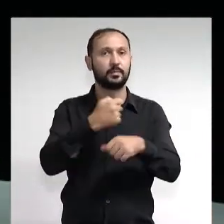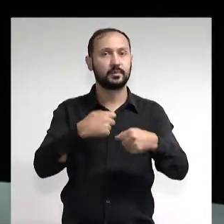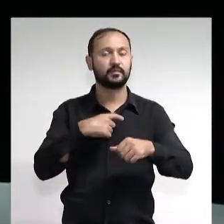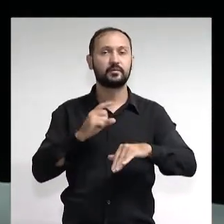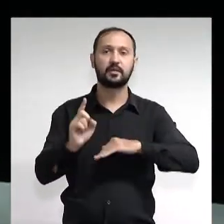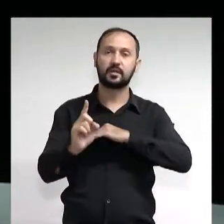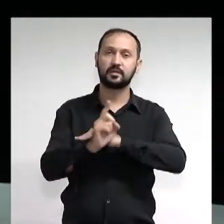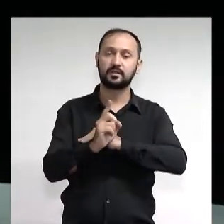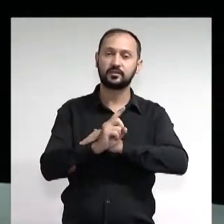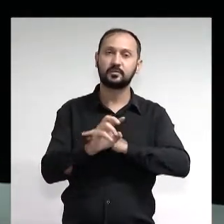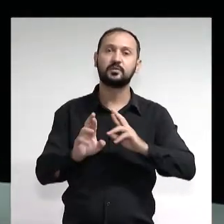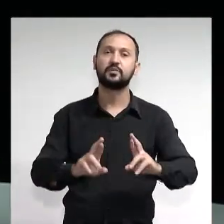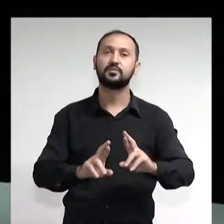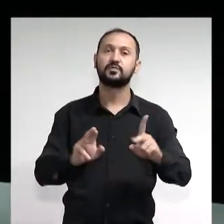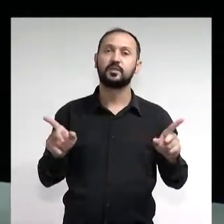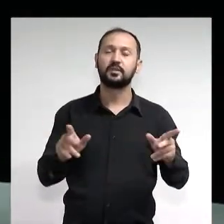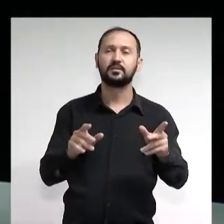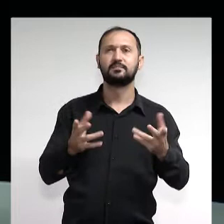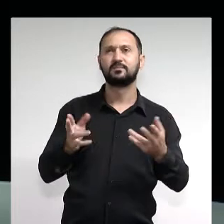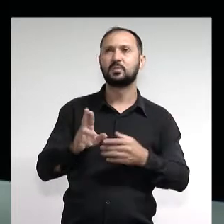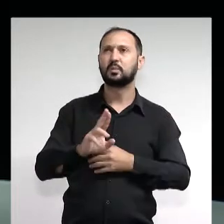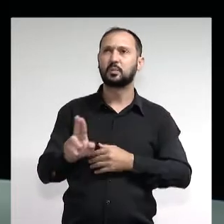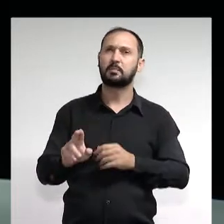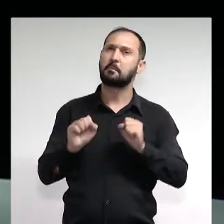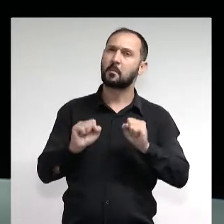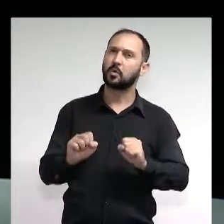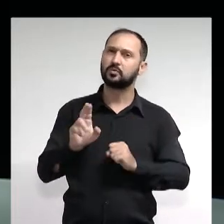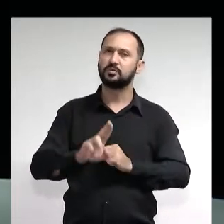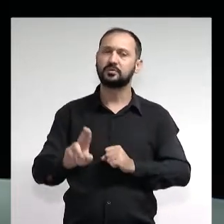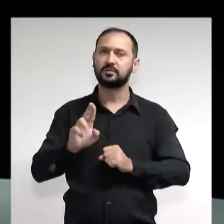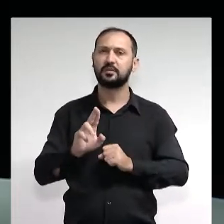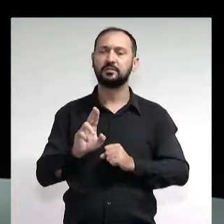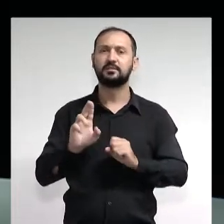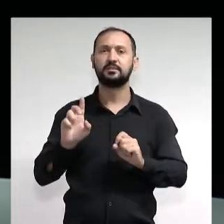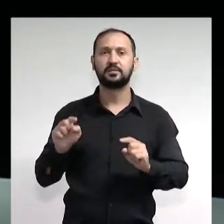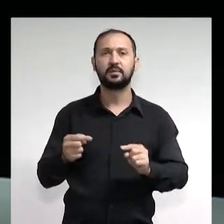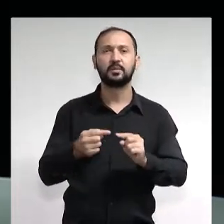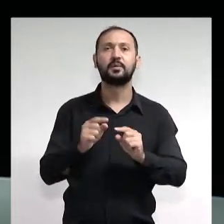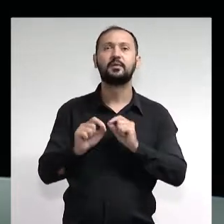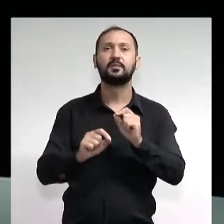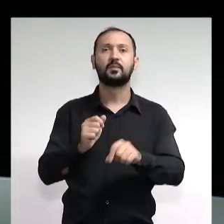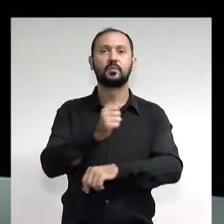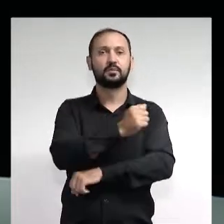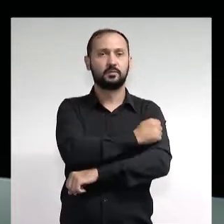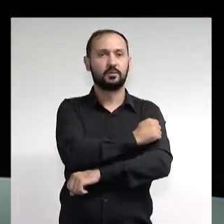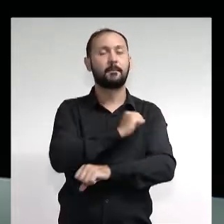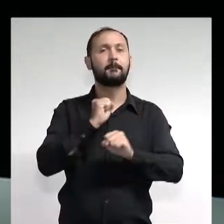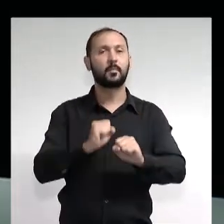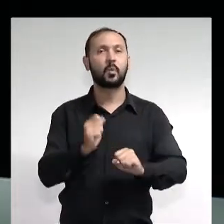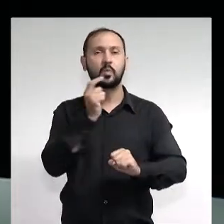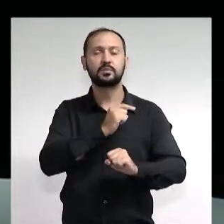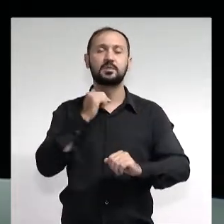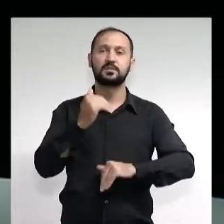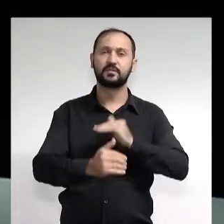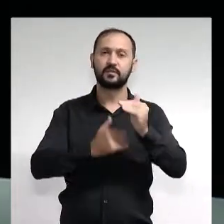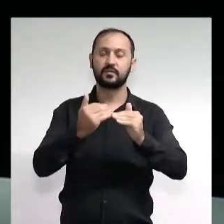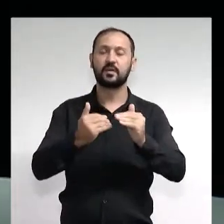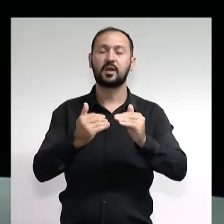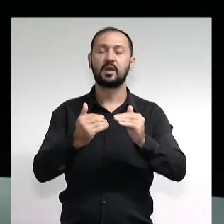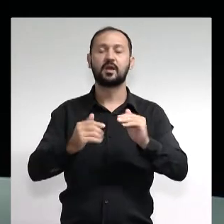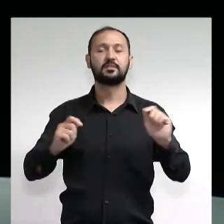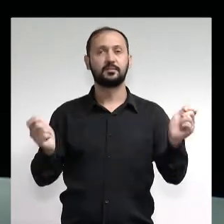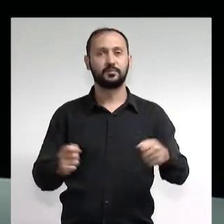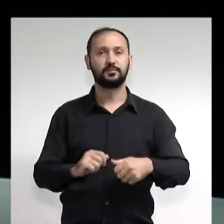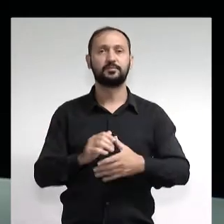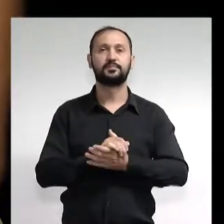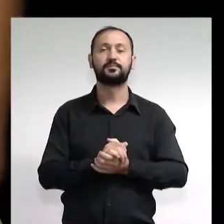alunos deveriam ter um atendimento um pouco diferenciado, não sei se esse é o termo correto que eu posso usar, se comparar os alunos, para que eles pudessem desenvolver